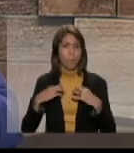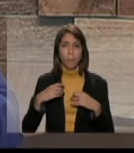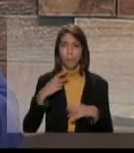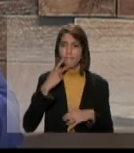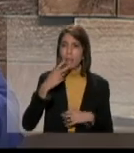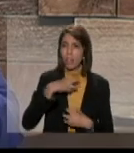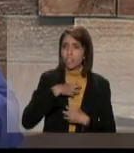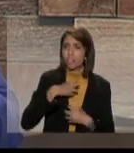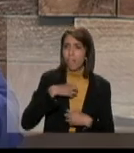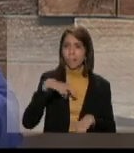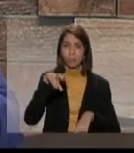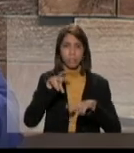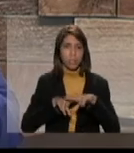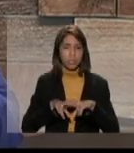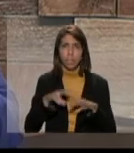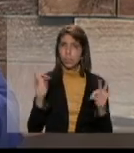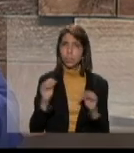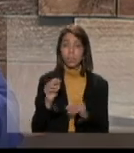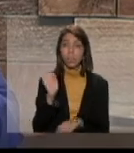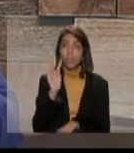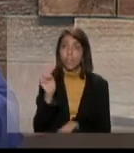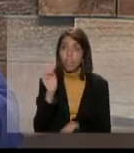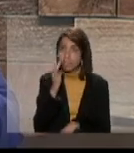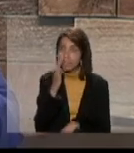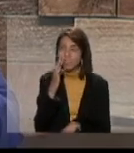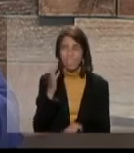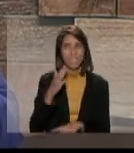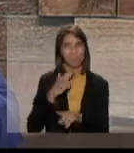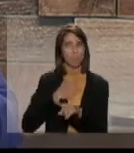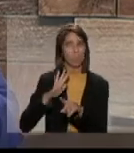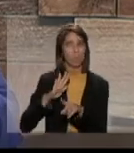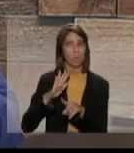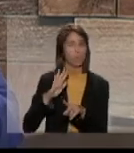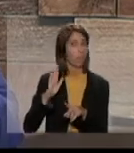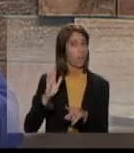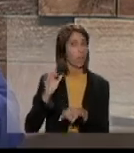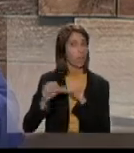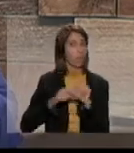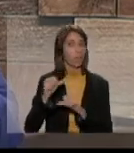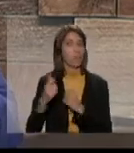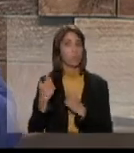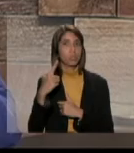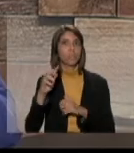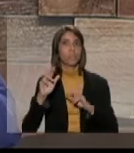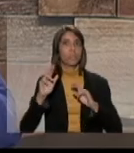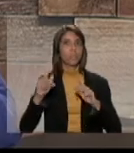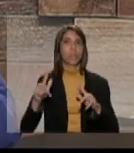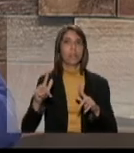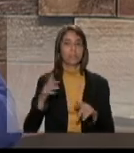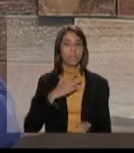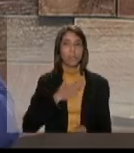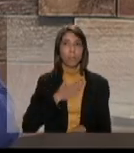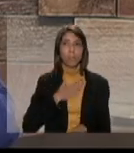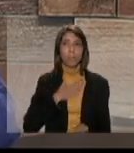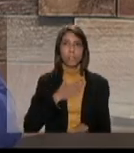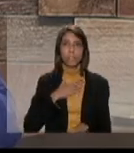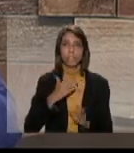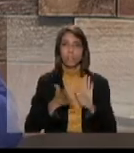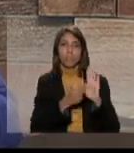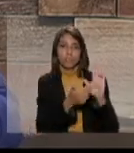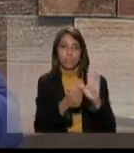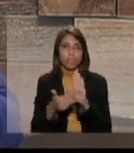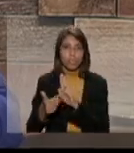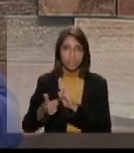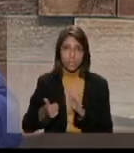pra modo de falar módulos e tá tudo ficou assistindo tudo o que eu não gosto para o cabo não faz mais isso não faz mais isso não faz mais isso